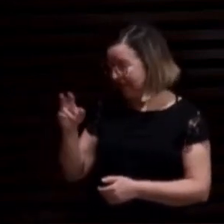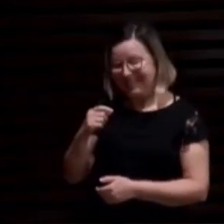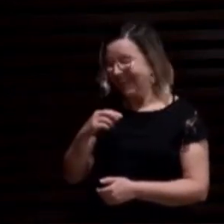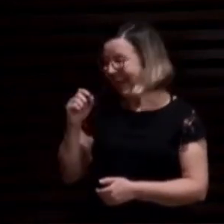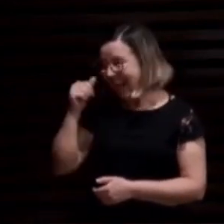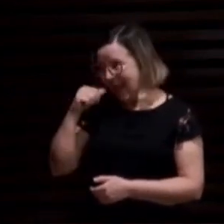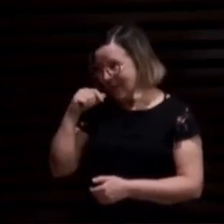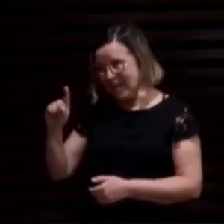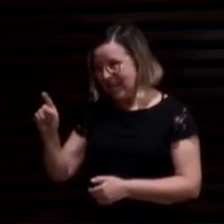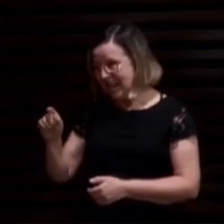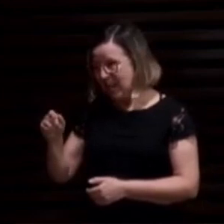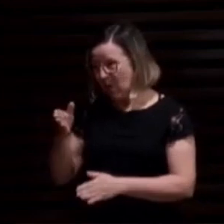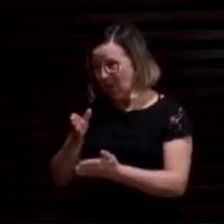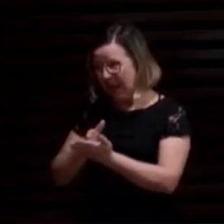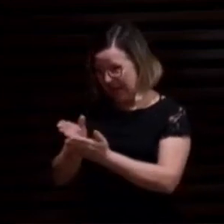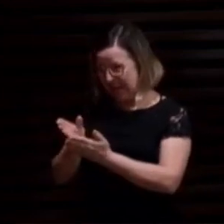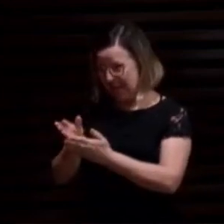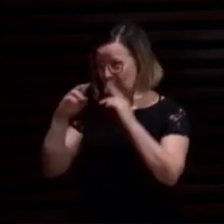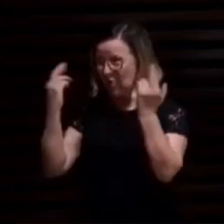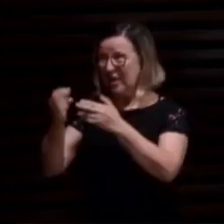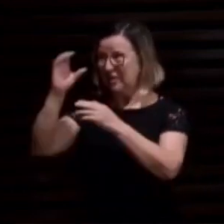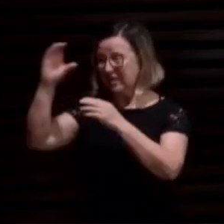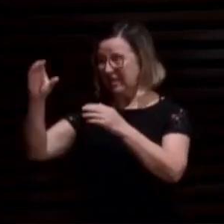de jeito nenhum com essa mentirinha branca.